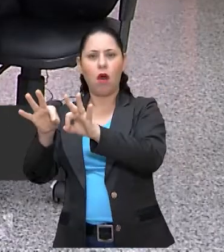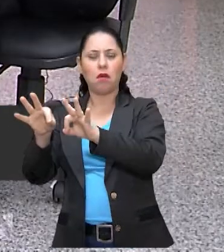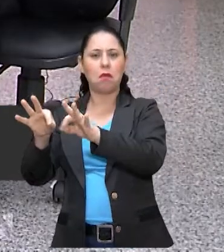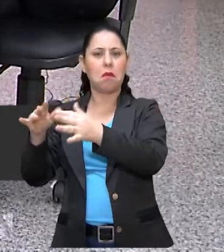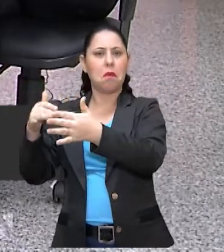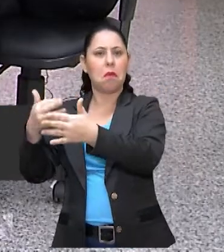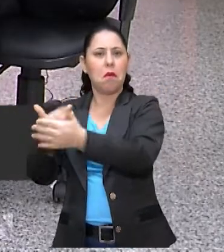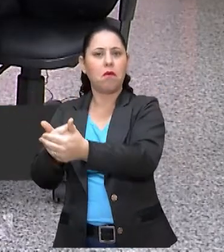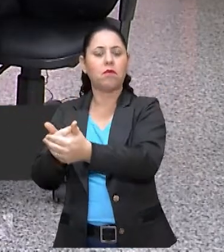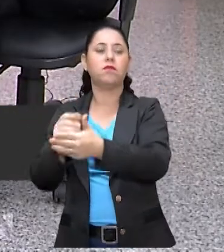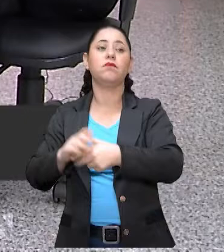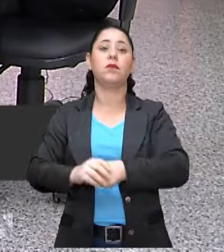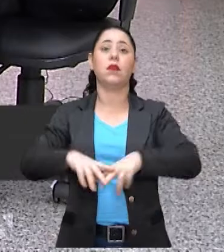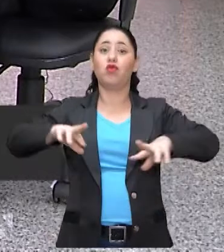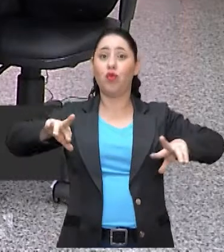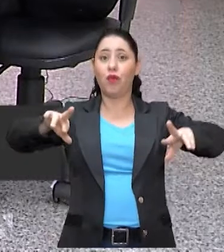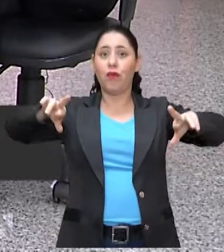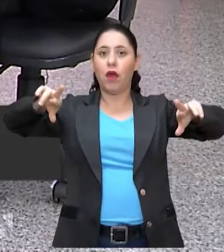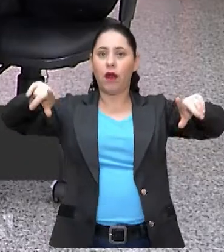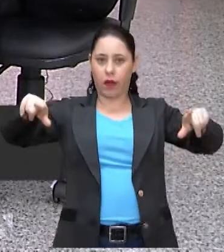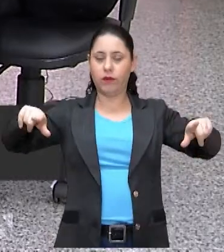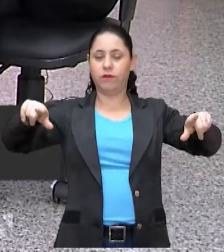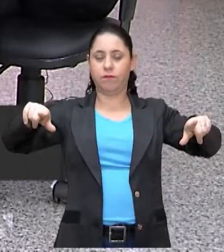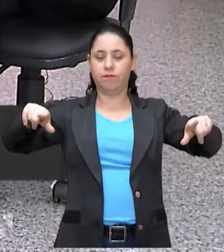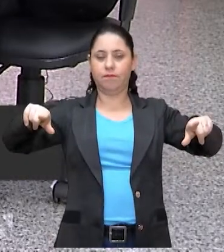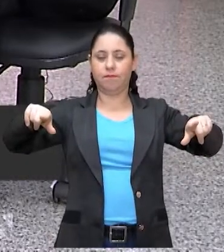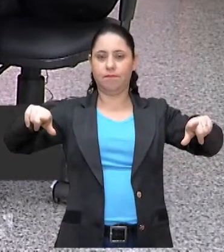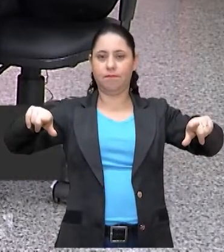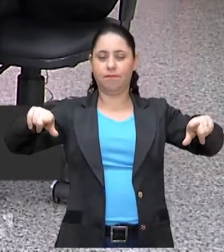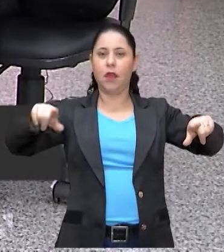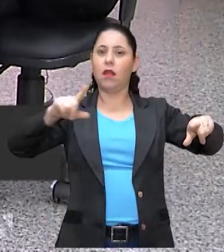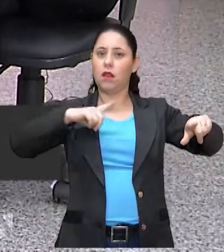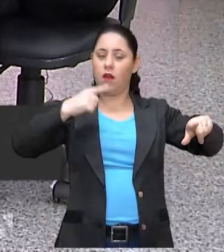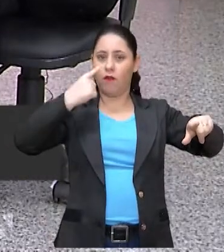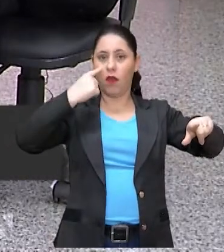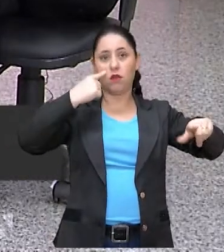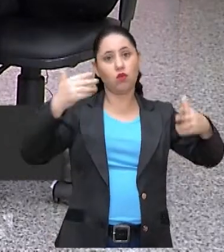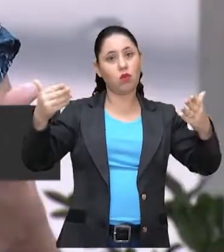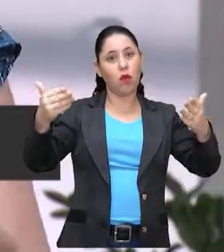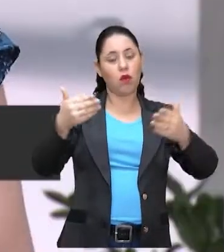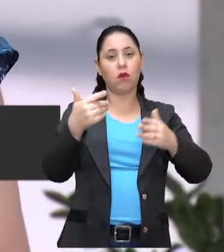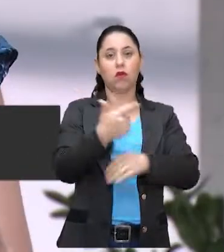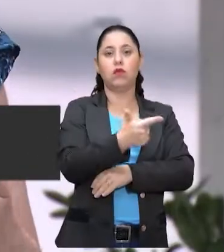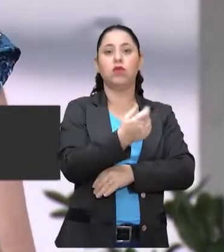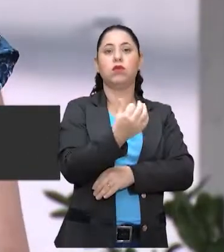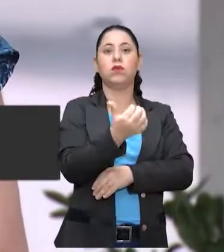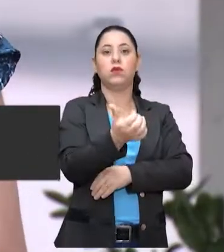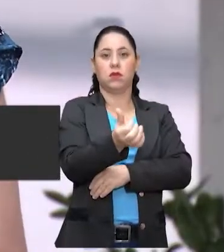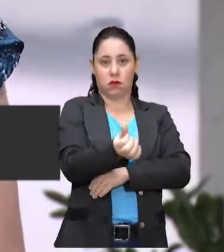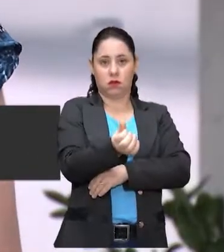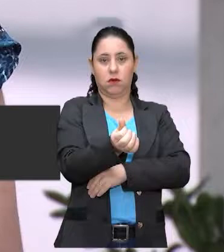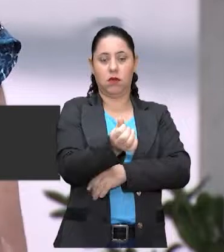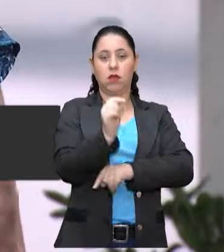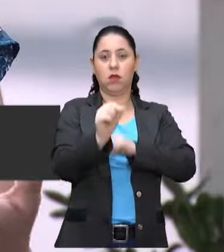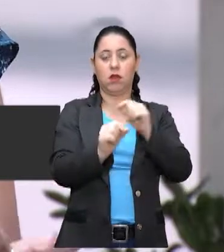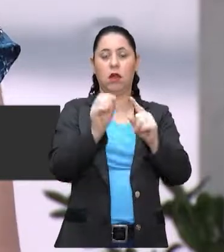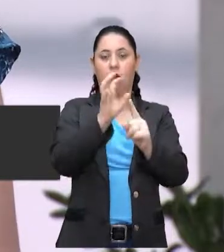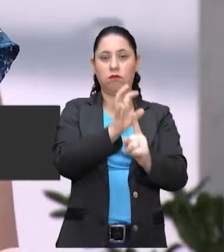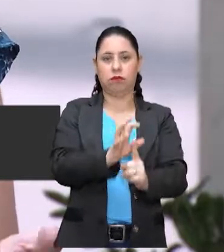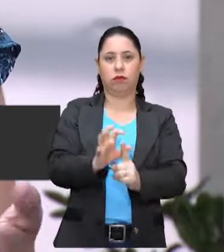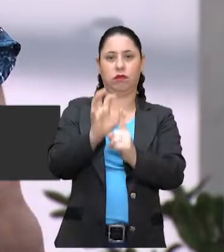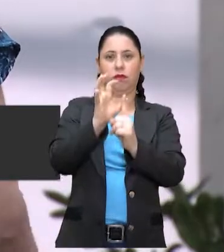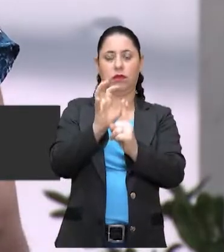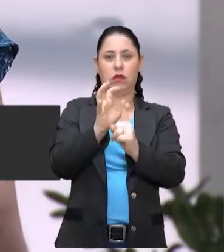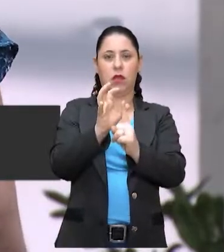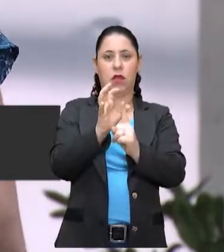anterior. Tocando, né? Exatamente, ele é totalmente diferente do anterior, e nós temos visto então, desde 2016, que essa